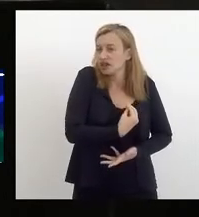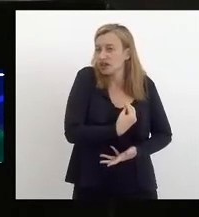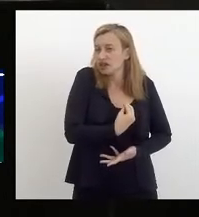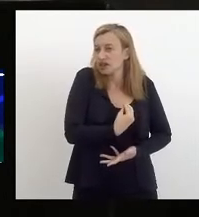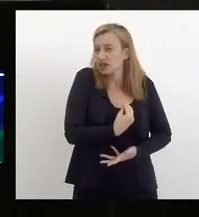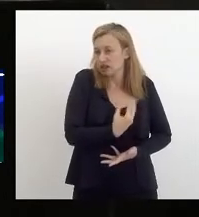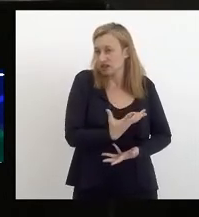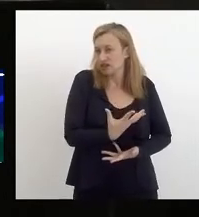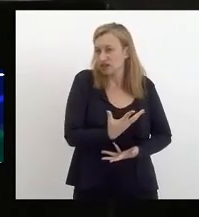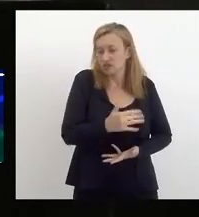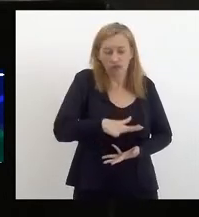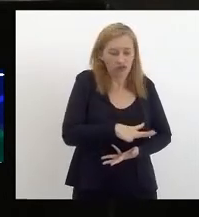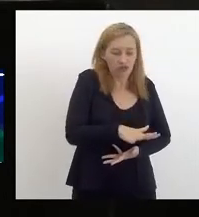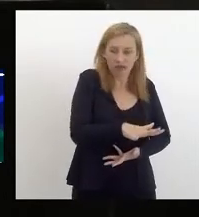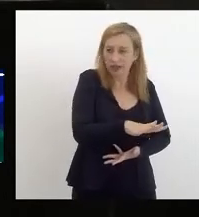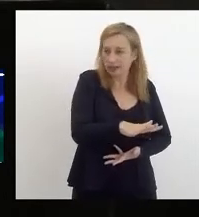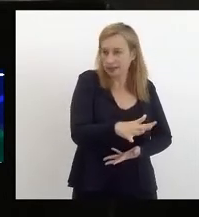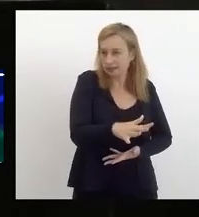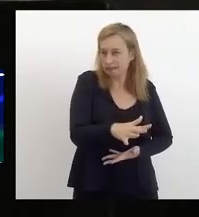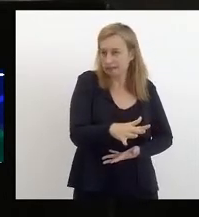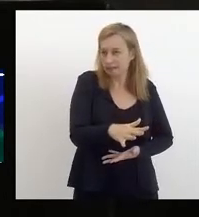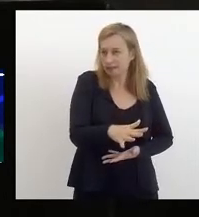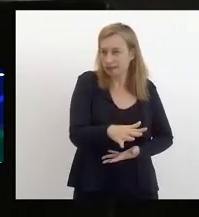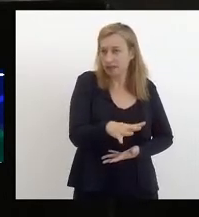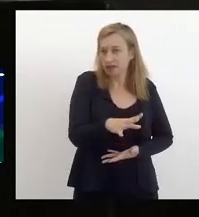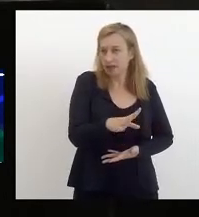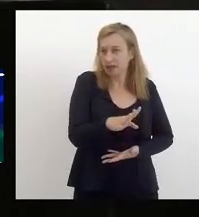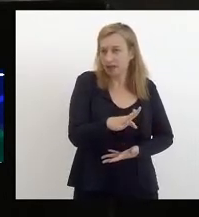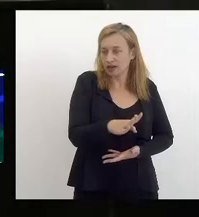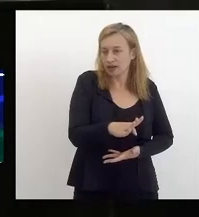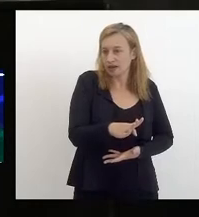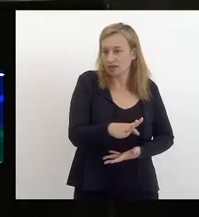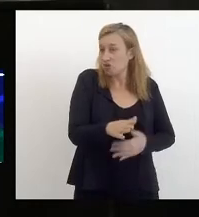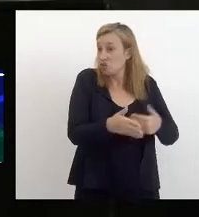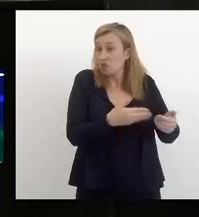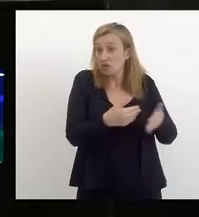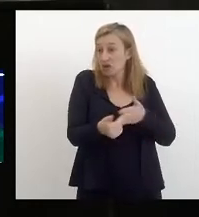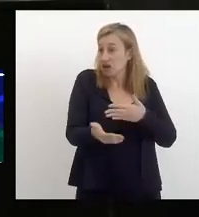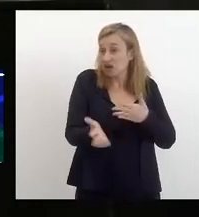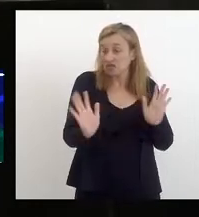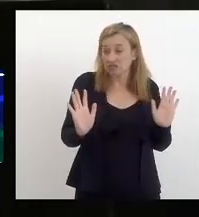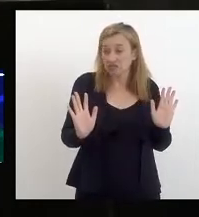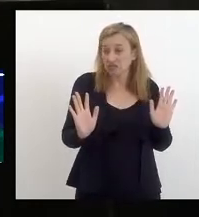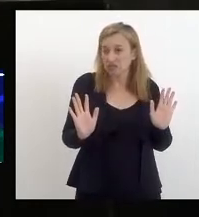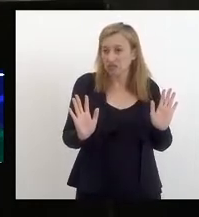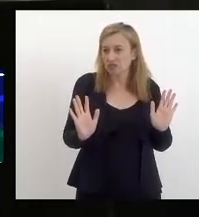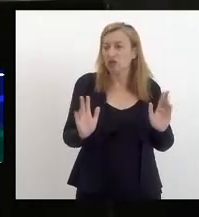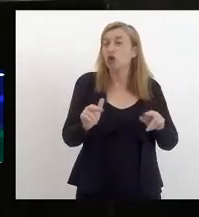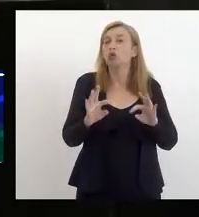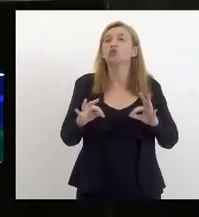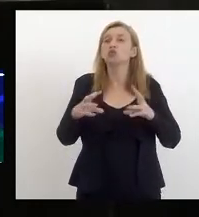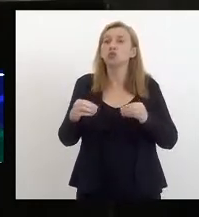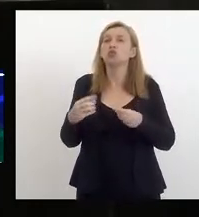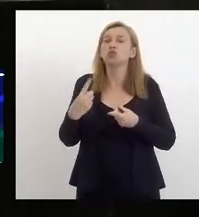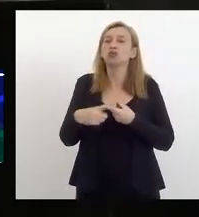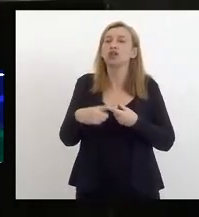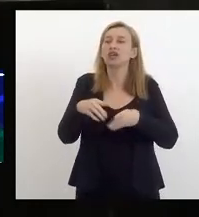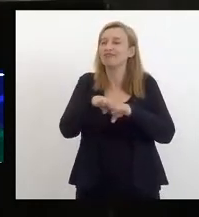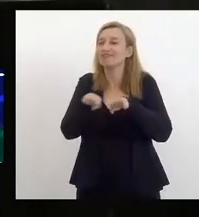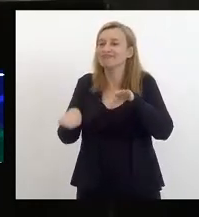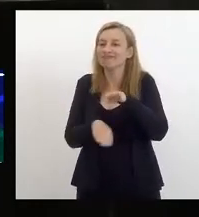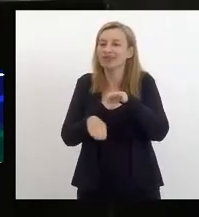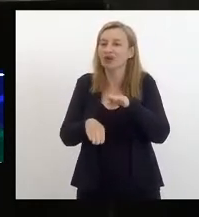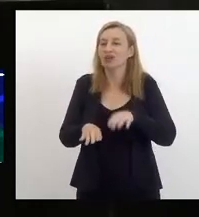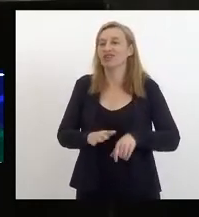Bom da Vida Olá seja na Babilônia seja um chapéu mangueira e tudo isso e função do fenômeno da desigualdade